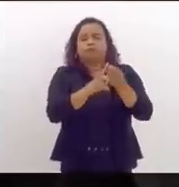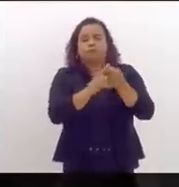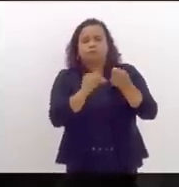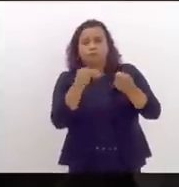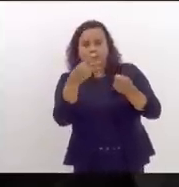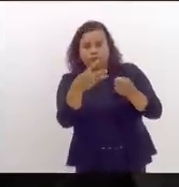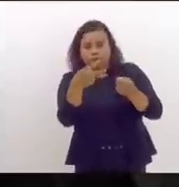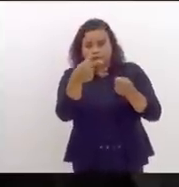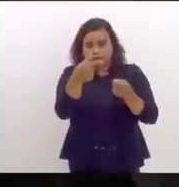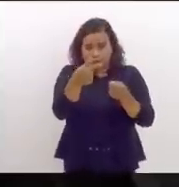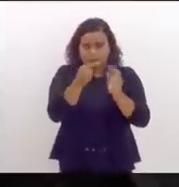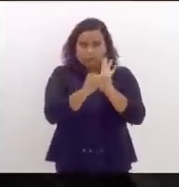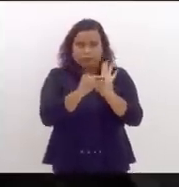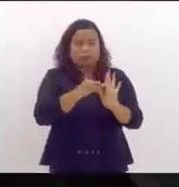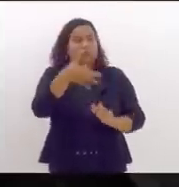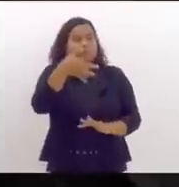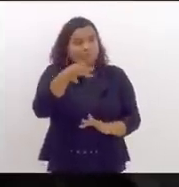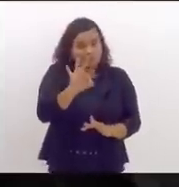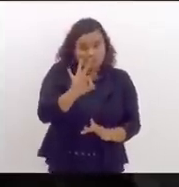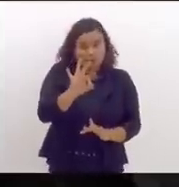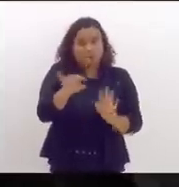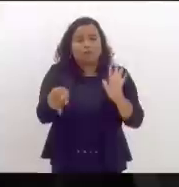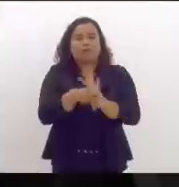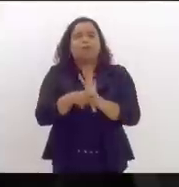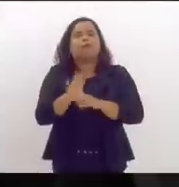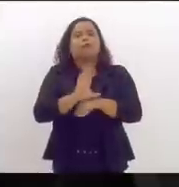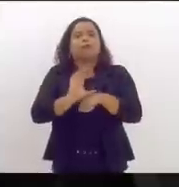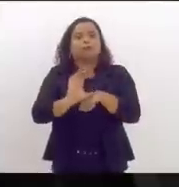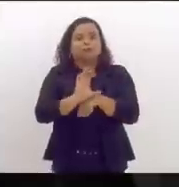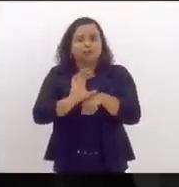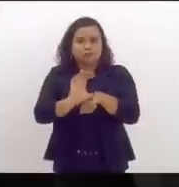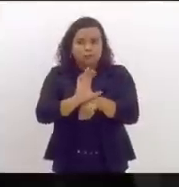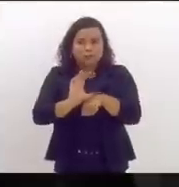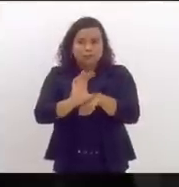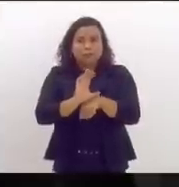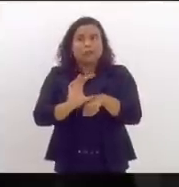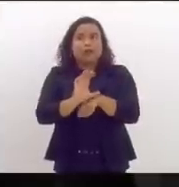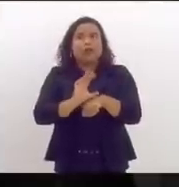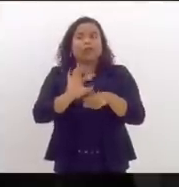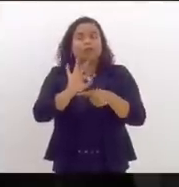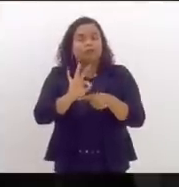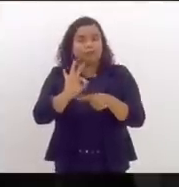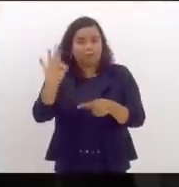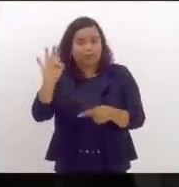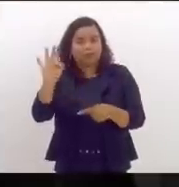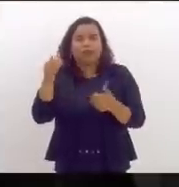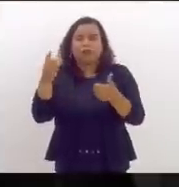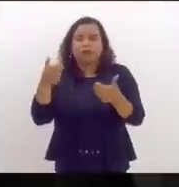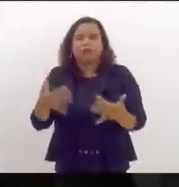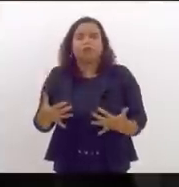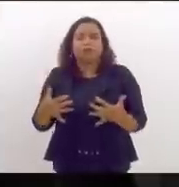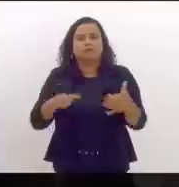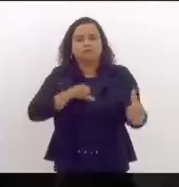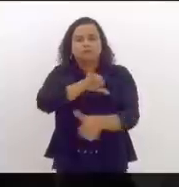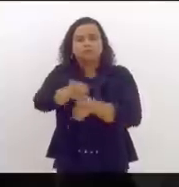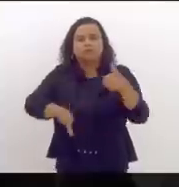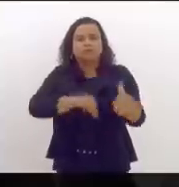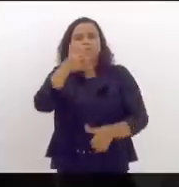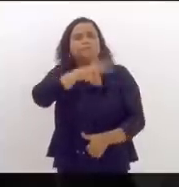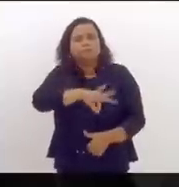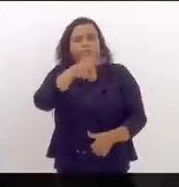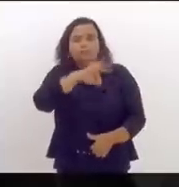37 inciso 10 da Constituição Federal recomposição salarial